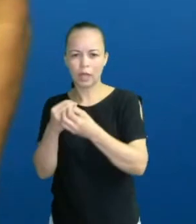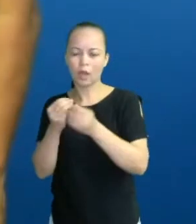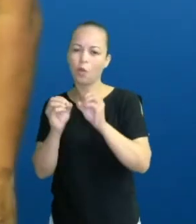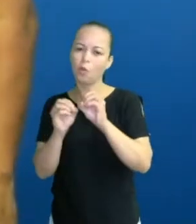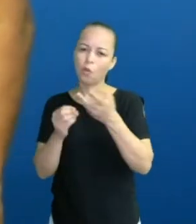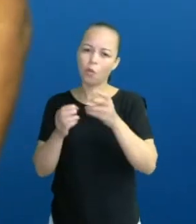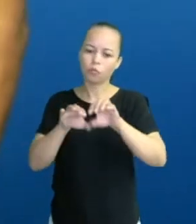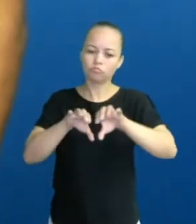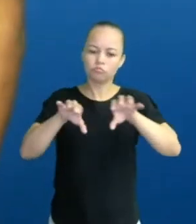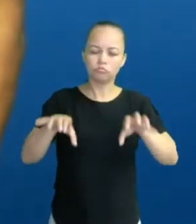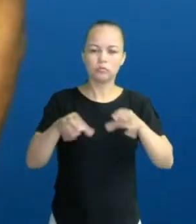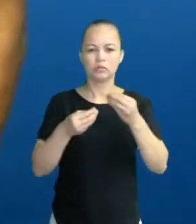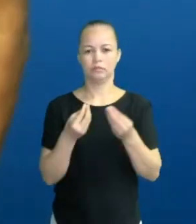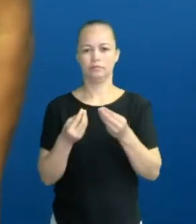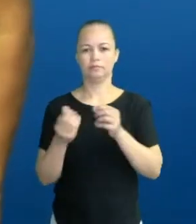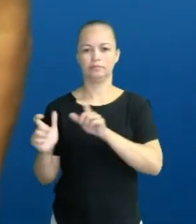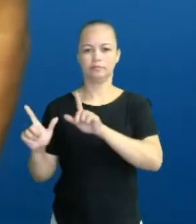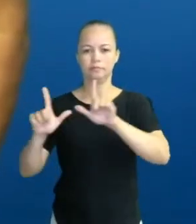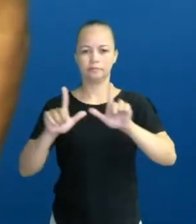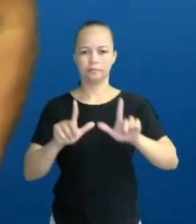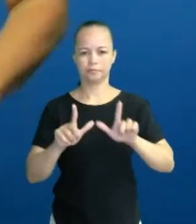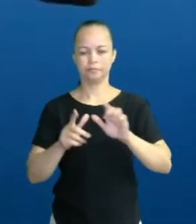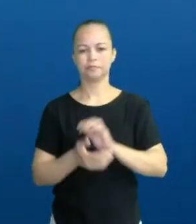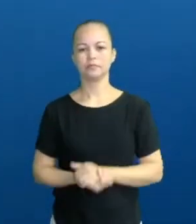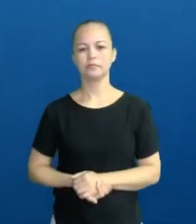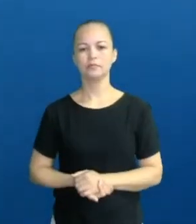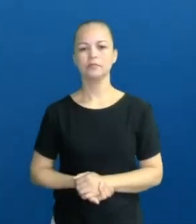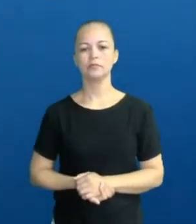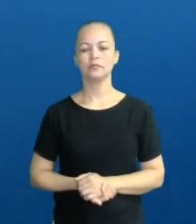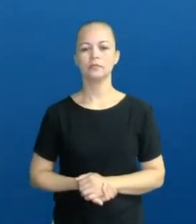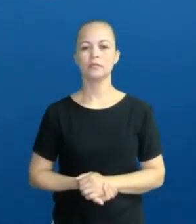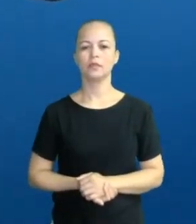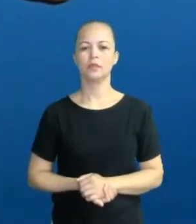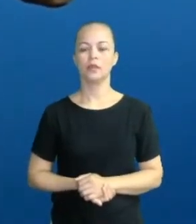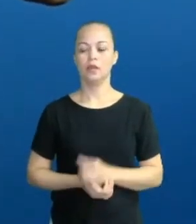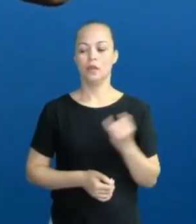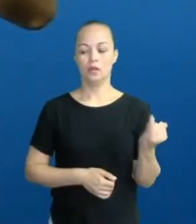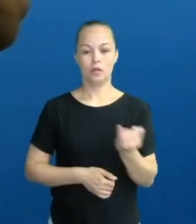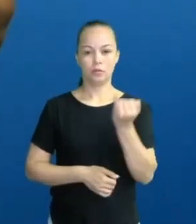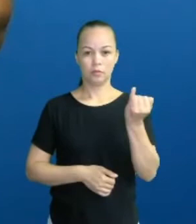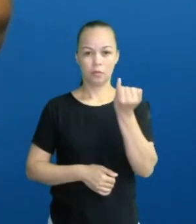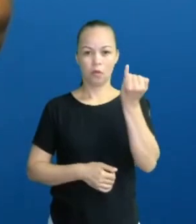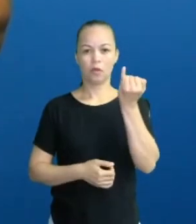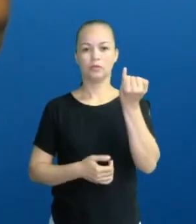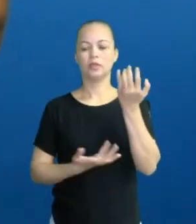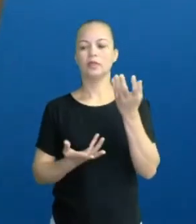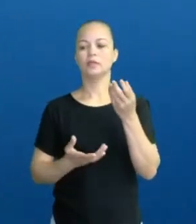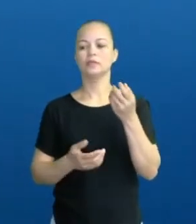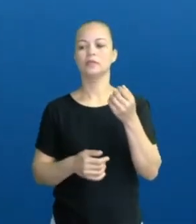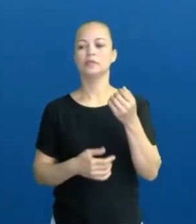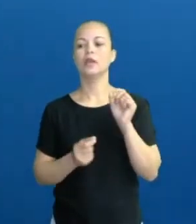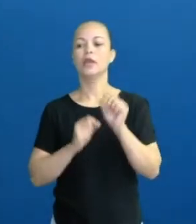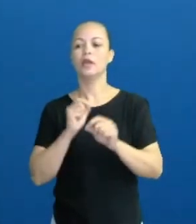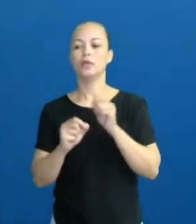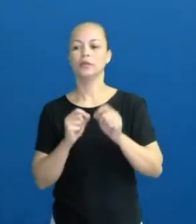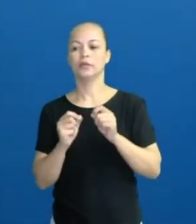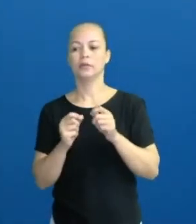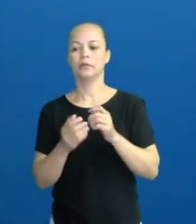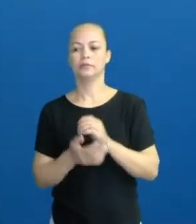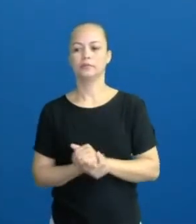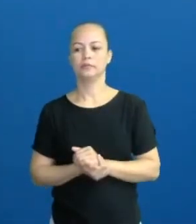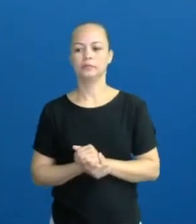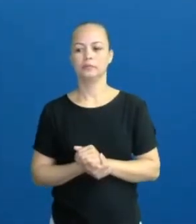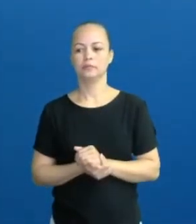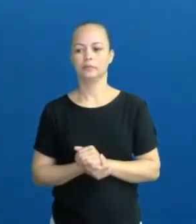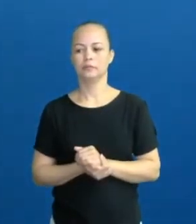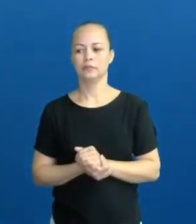intermolecular. Por favor, produção, nosso próximo slide. E o mais importante de todo esse momento é exatamente isso. Você ter essa possibilidade.